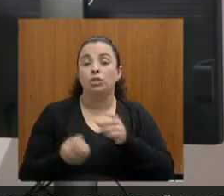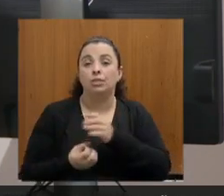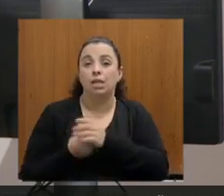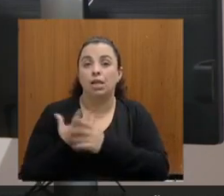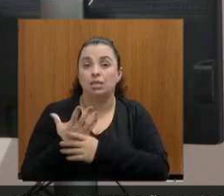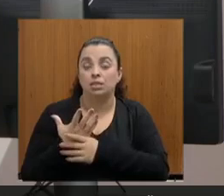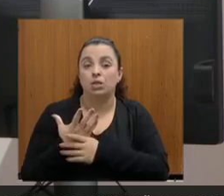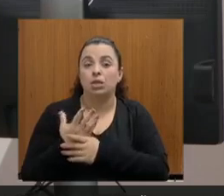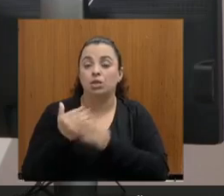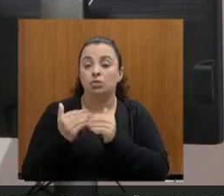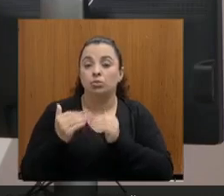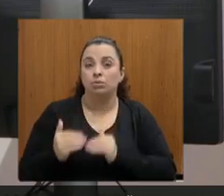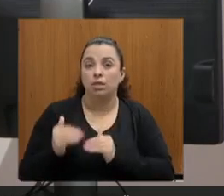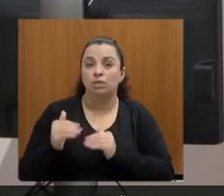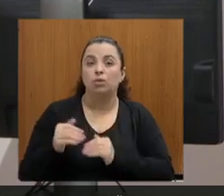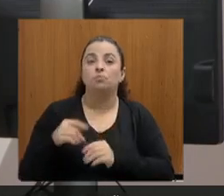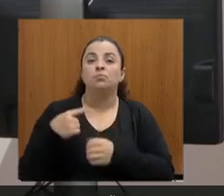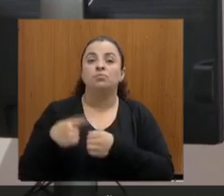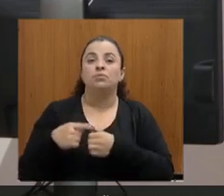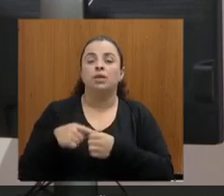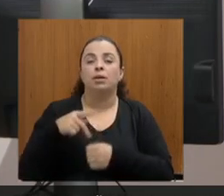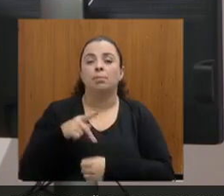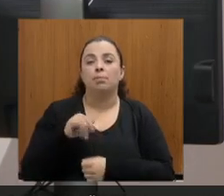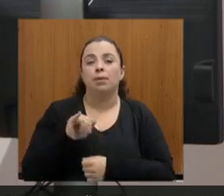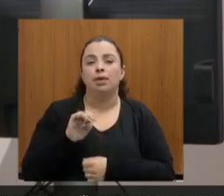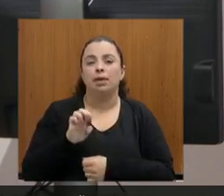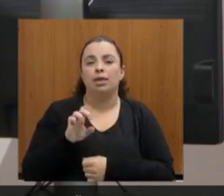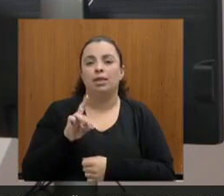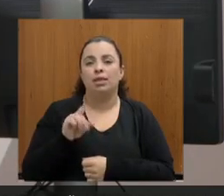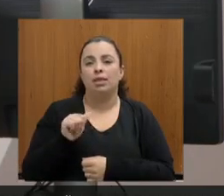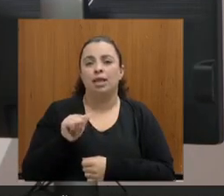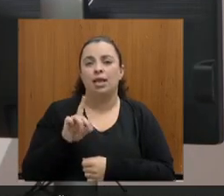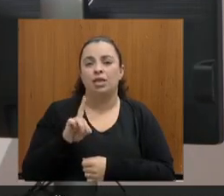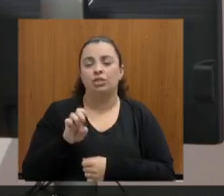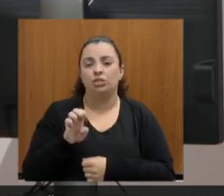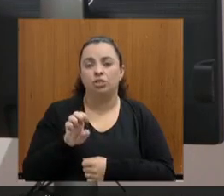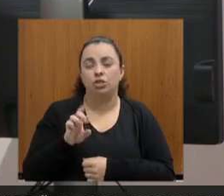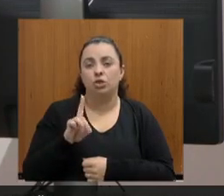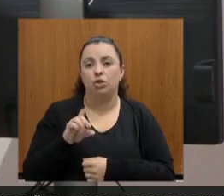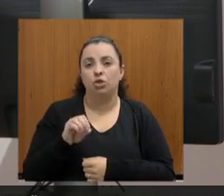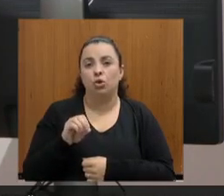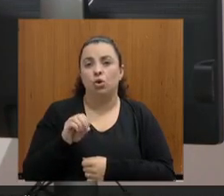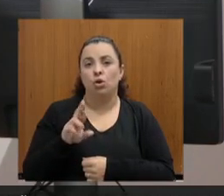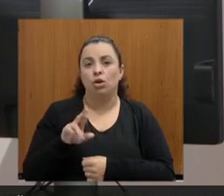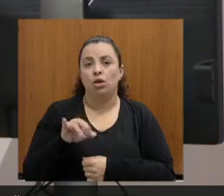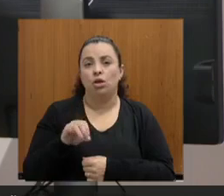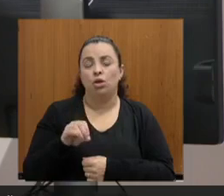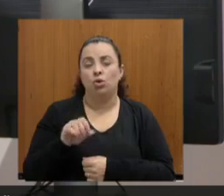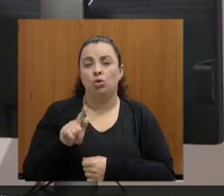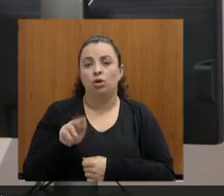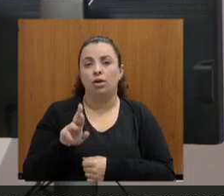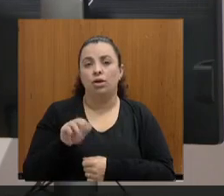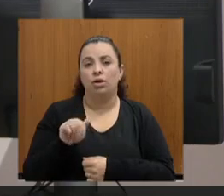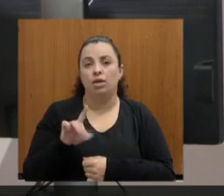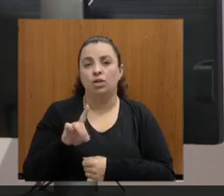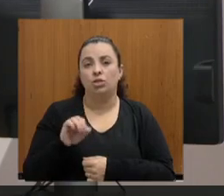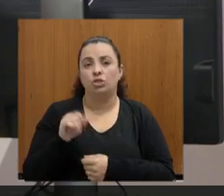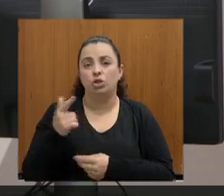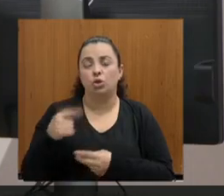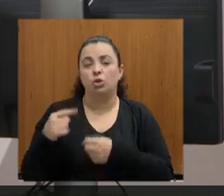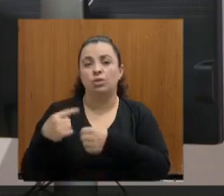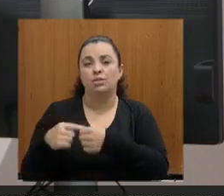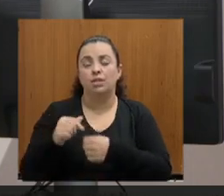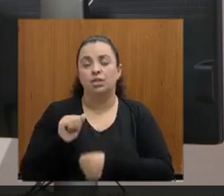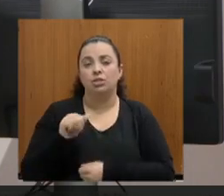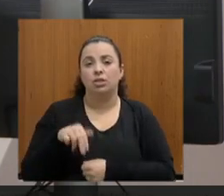Piedade do Rio Grande e também de Andrelândia que ela seja atendidos dentro né desse desse cronograma as instalações da